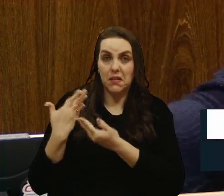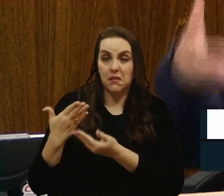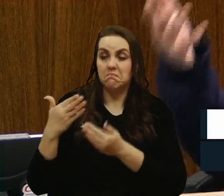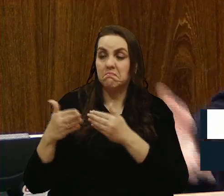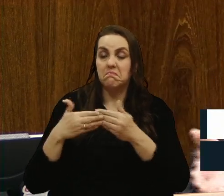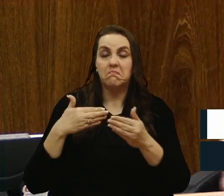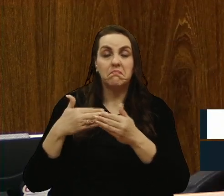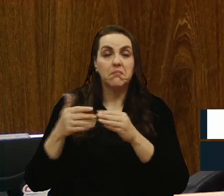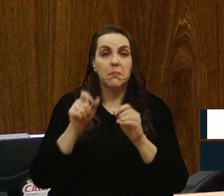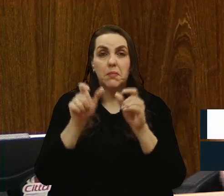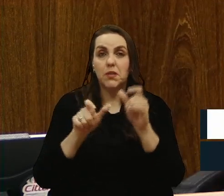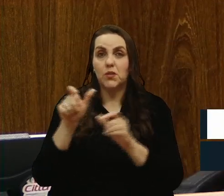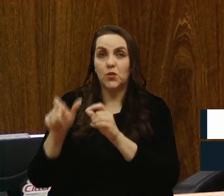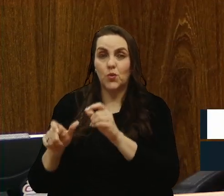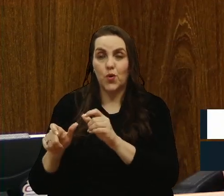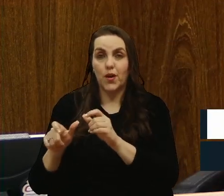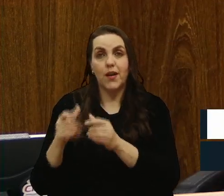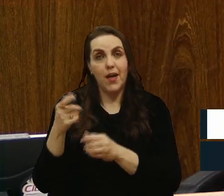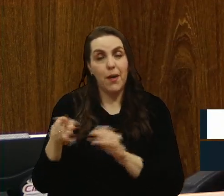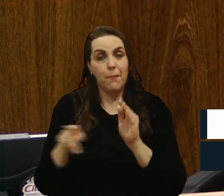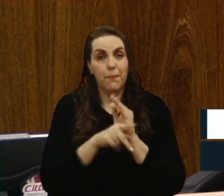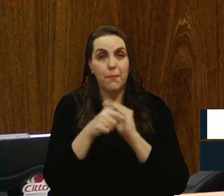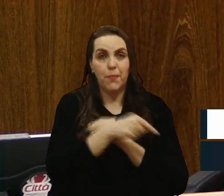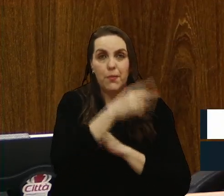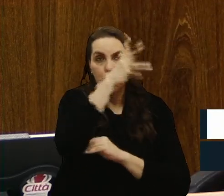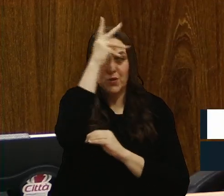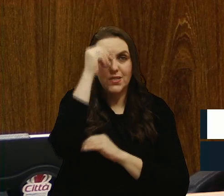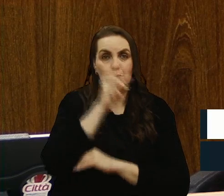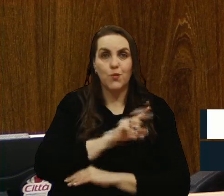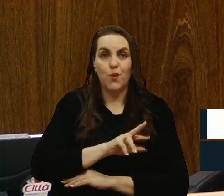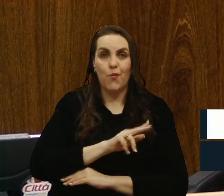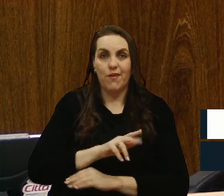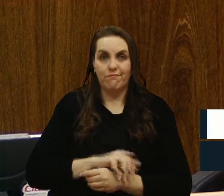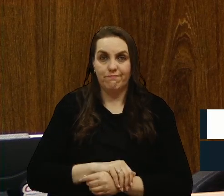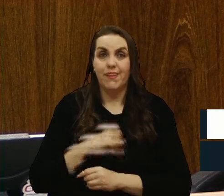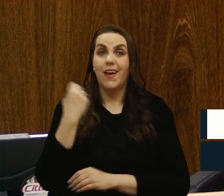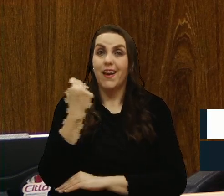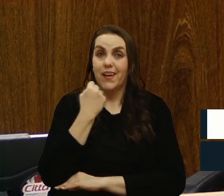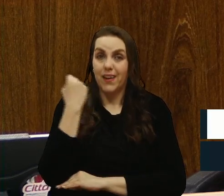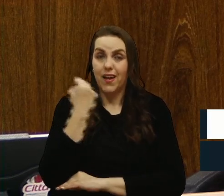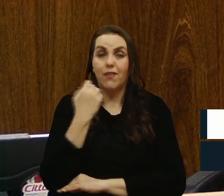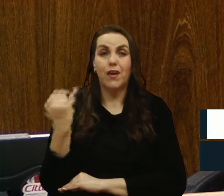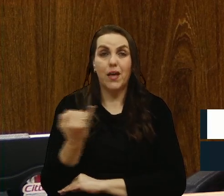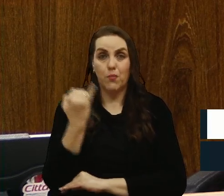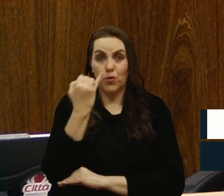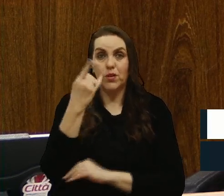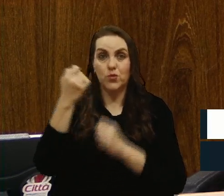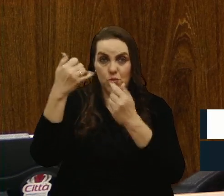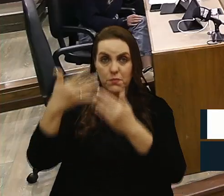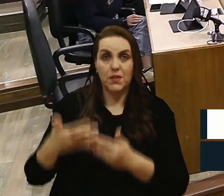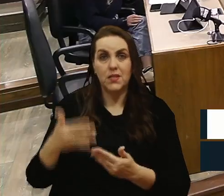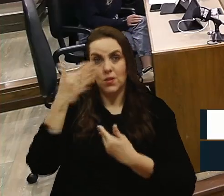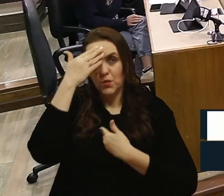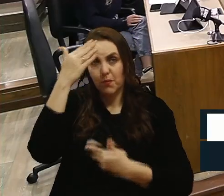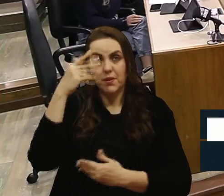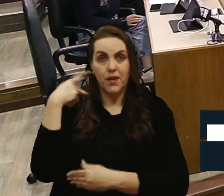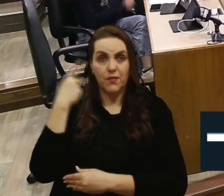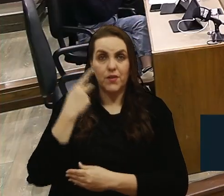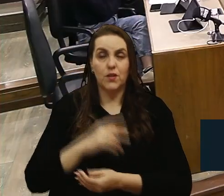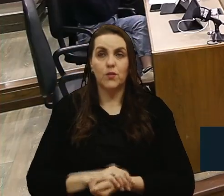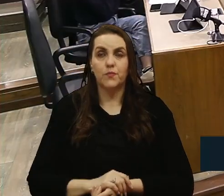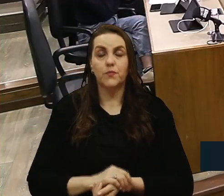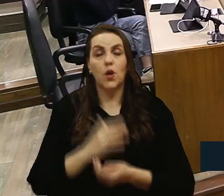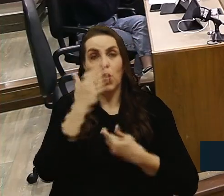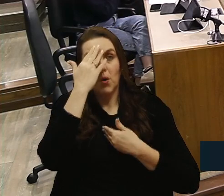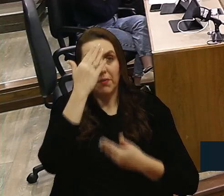um e deixa de ser puramente do município. Então isso é muito grave, muito importante sua fala. Obrigada, vereador. Muito obrigado. Contando com a